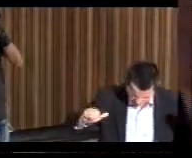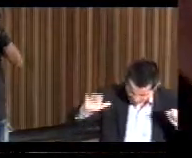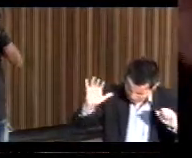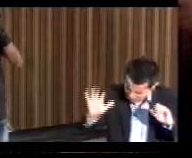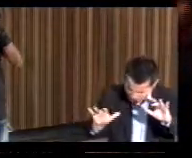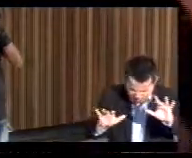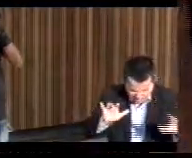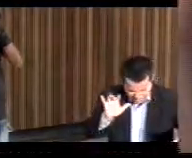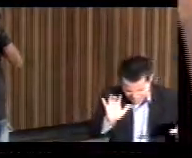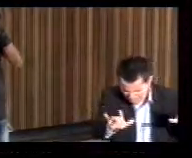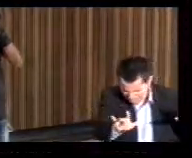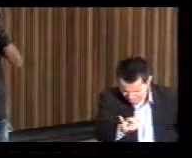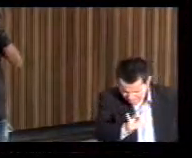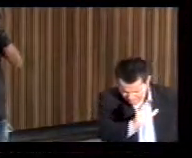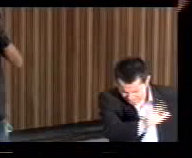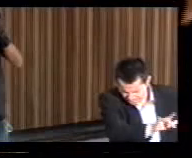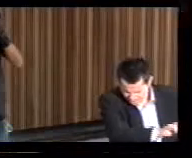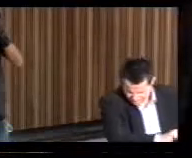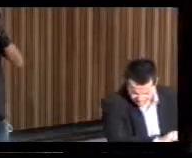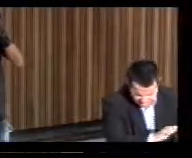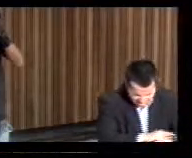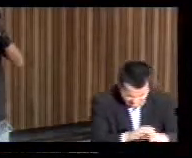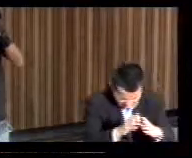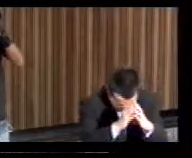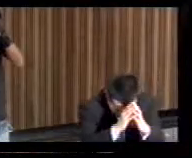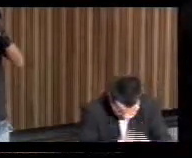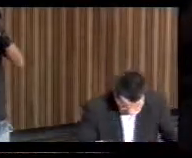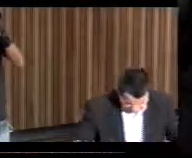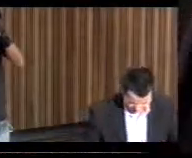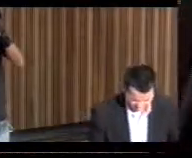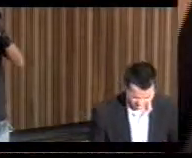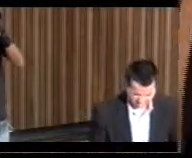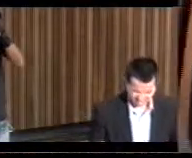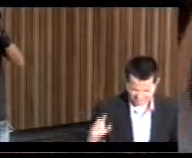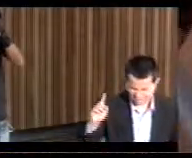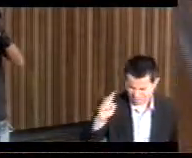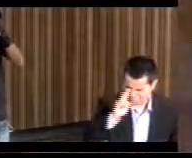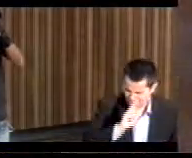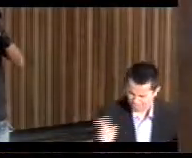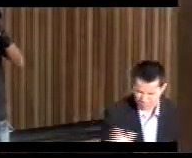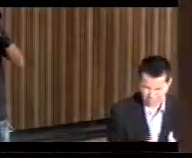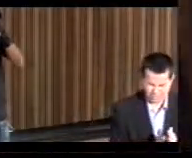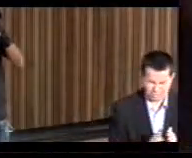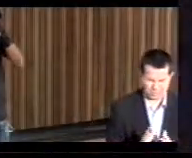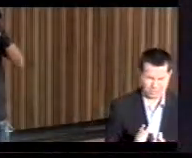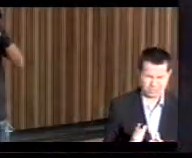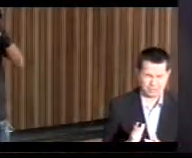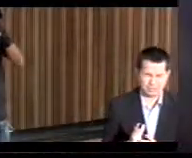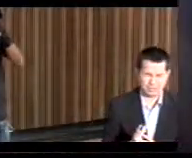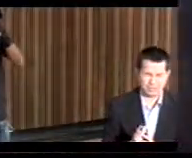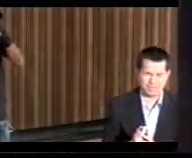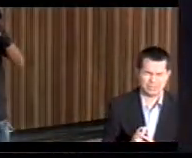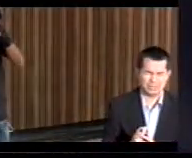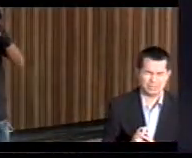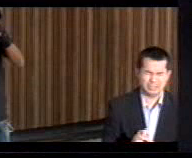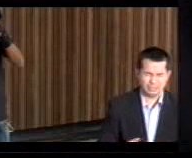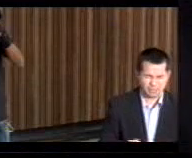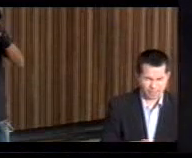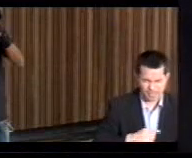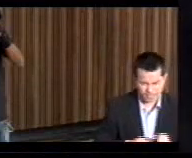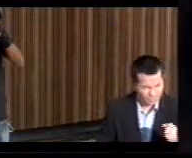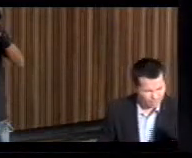que a cura que vem das tuas mãos se revele na vida deles. Senhor, há alguns que,